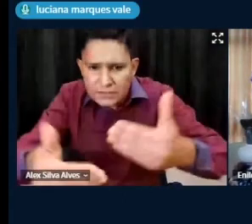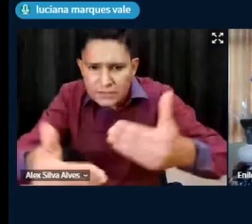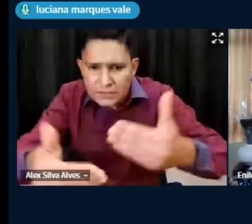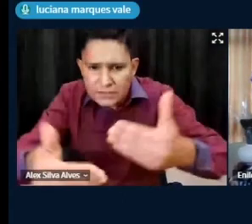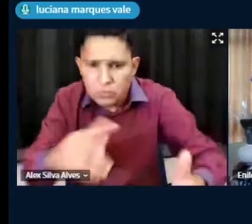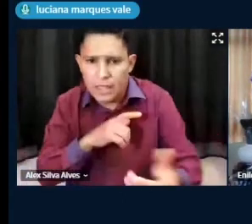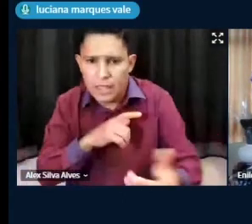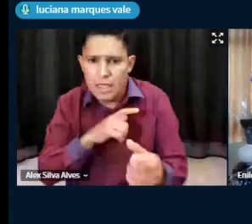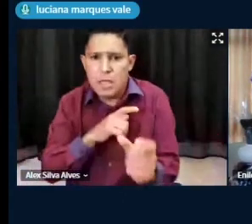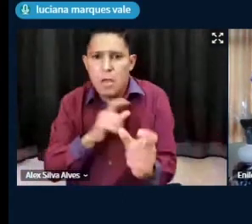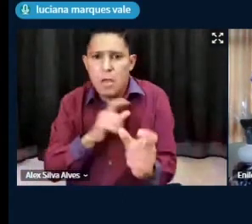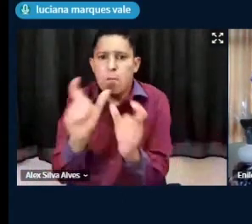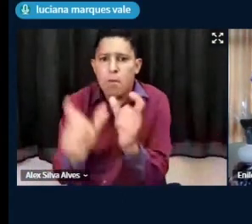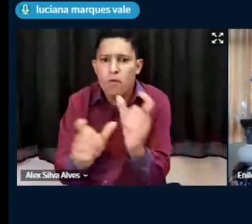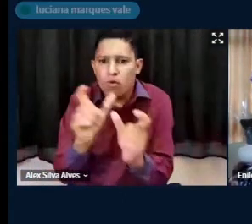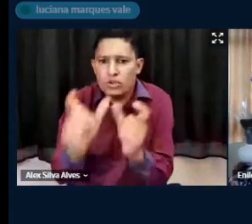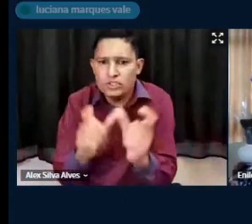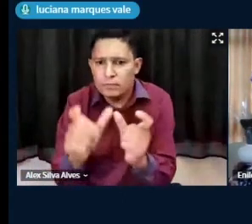Esse,